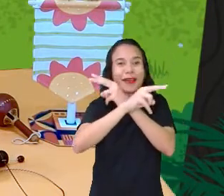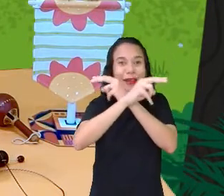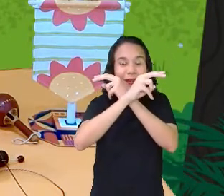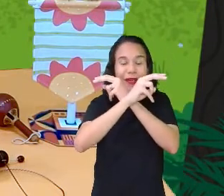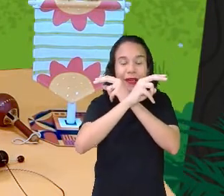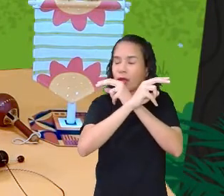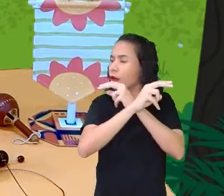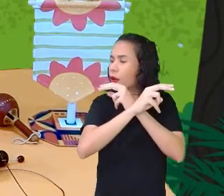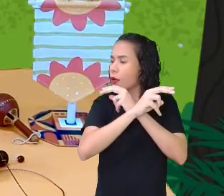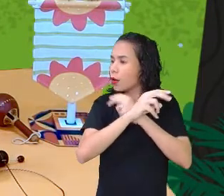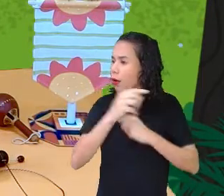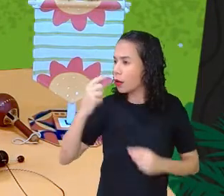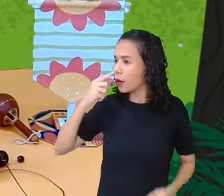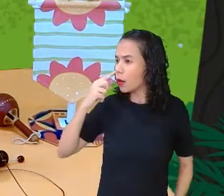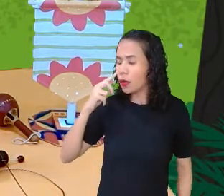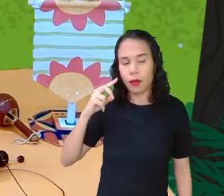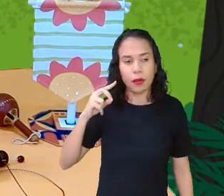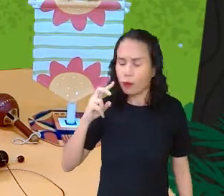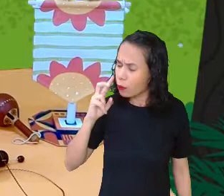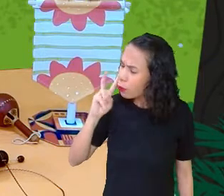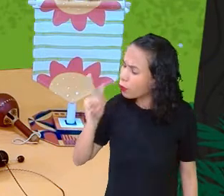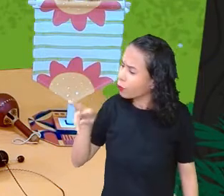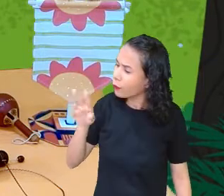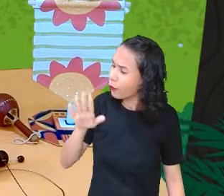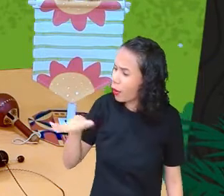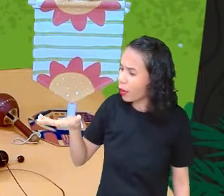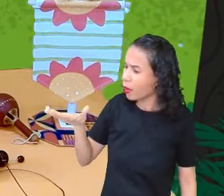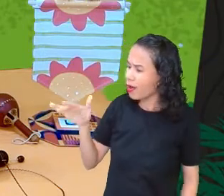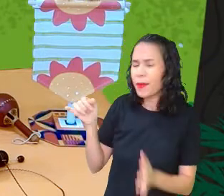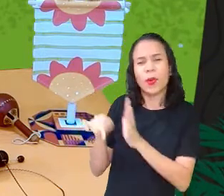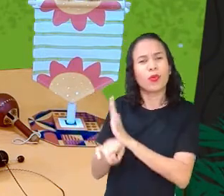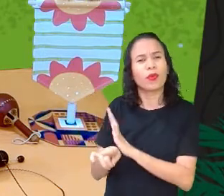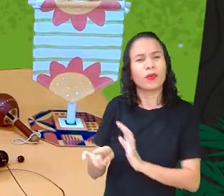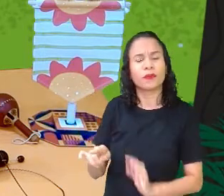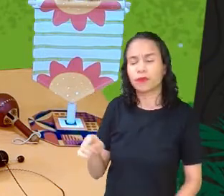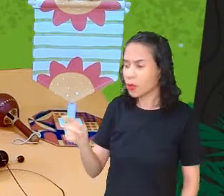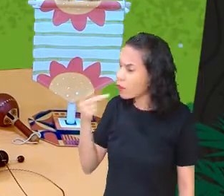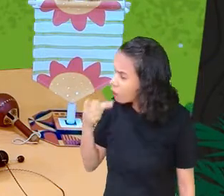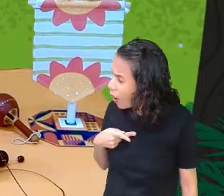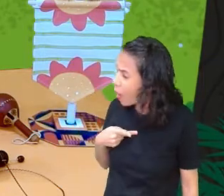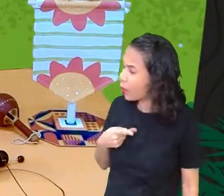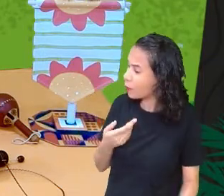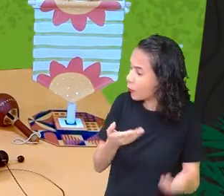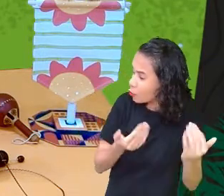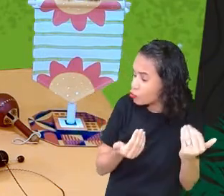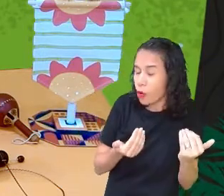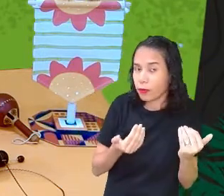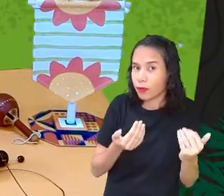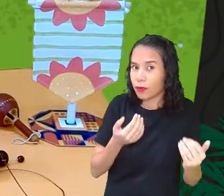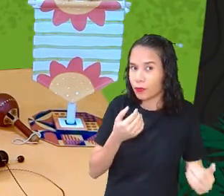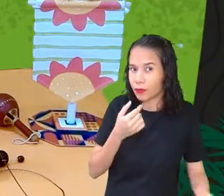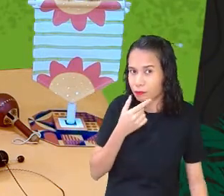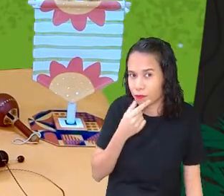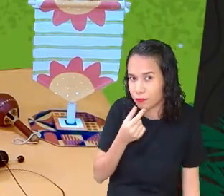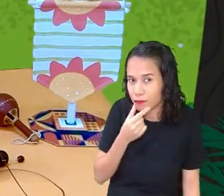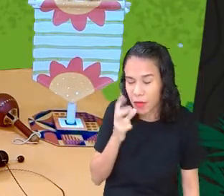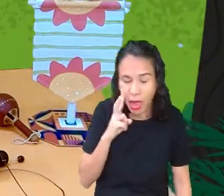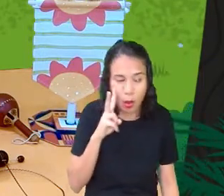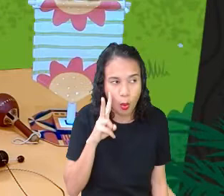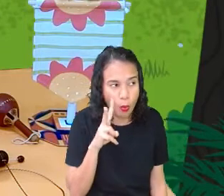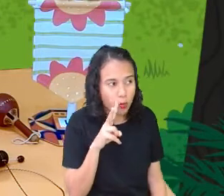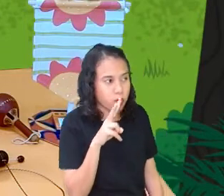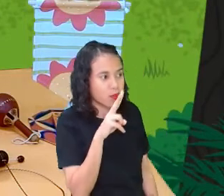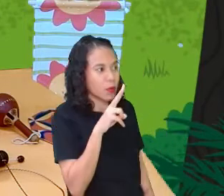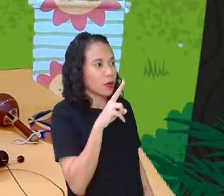Ele parou, olhou para Kaluanã e perguntou, diga, jovem, Kaluanã olhou para